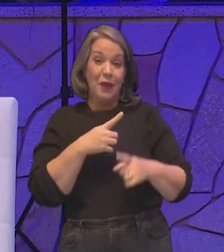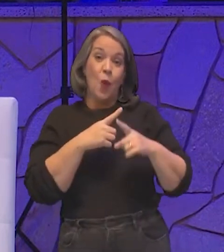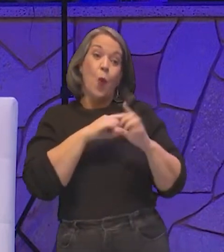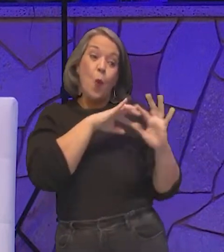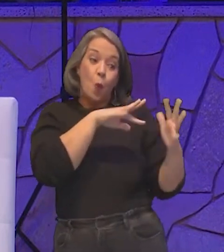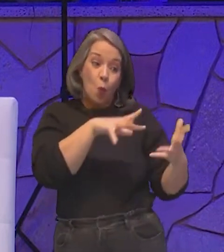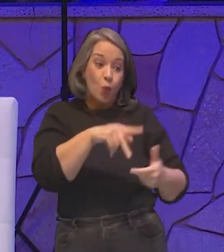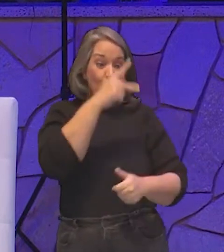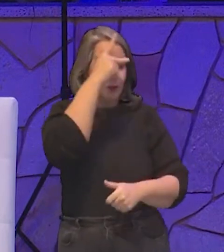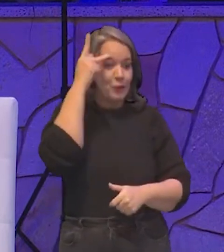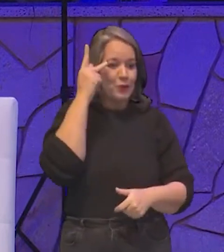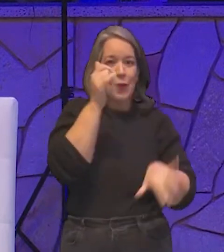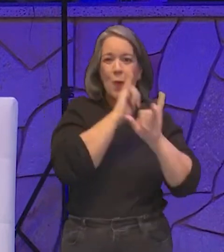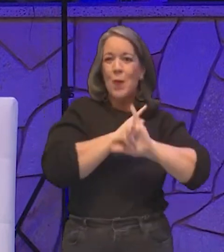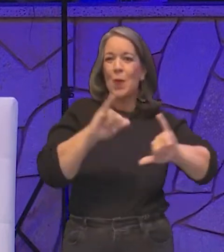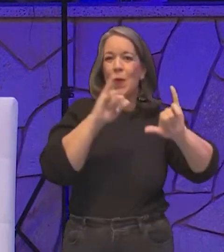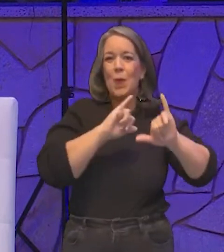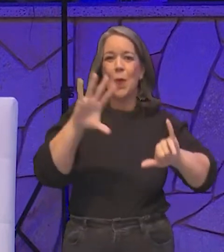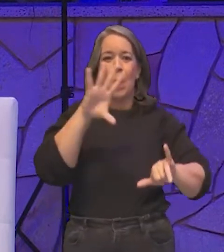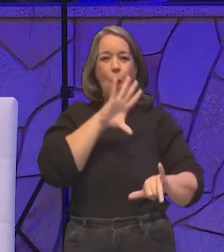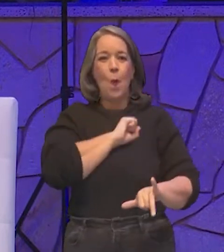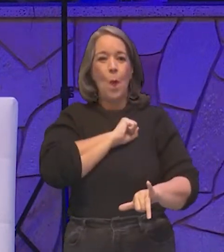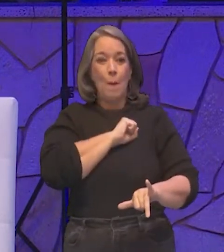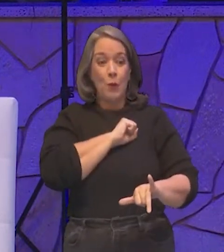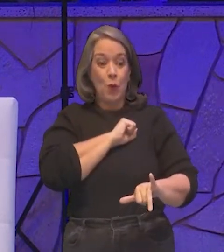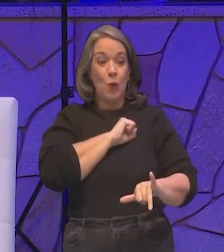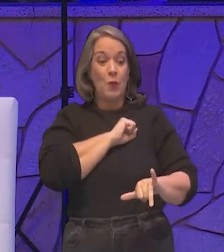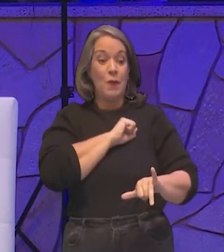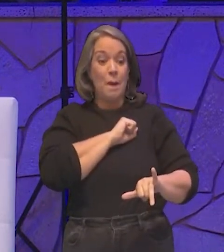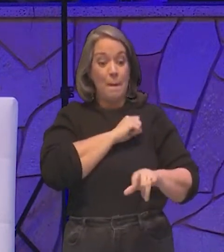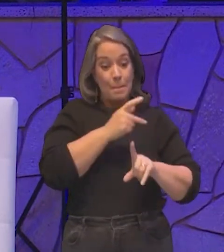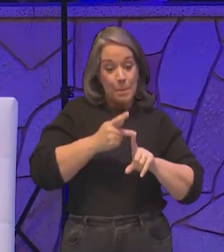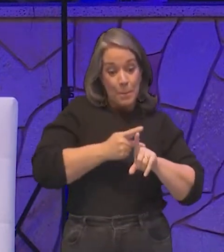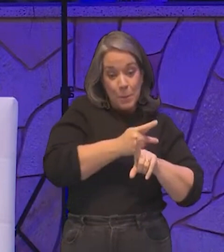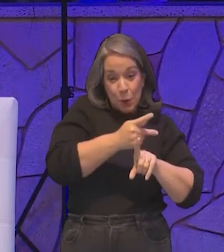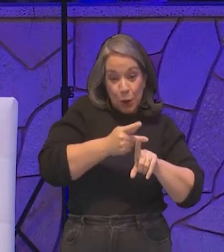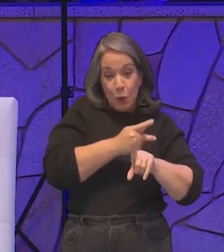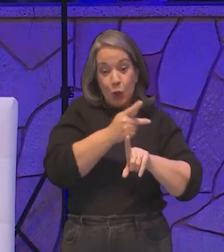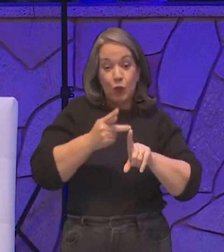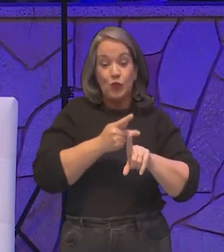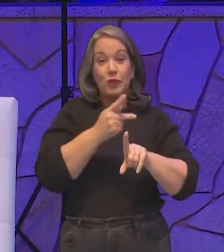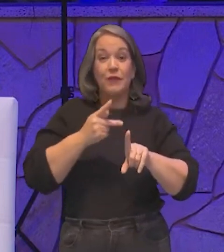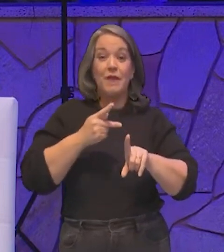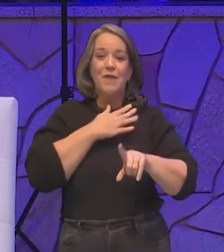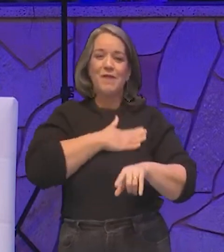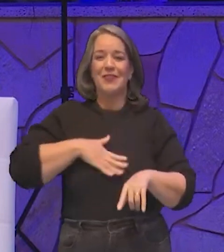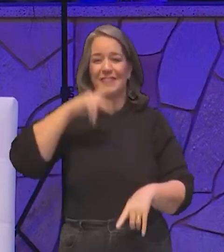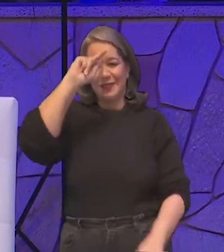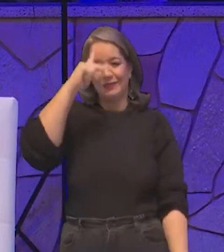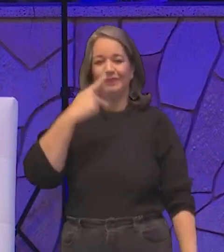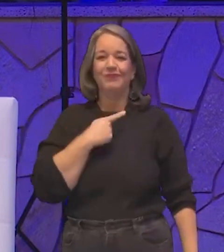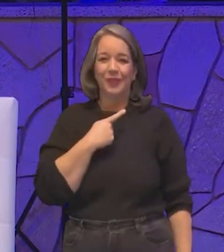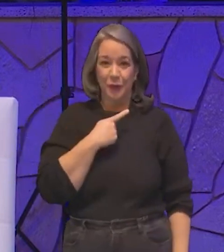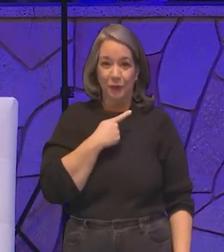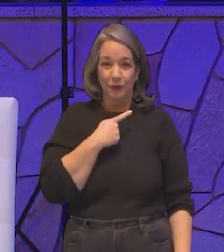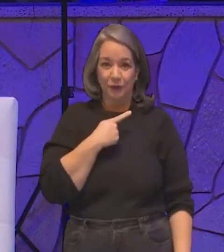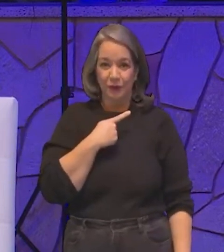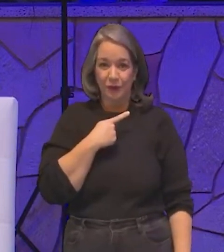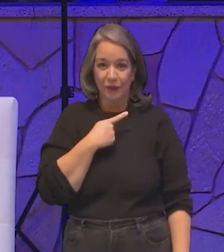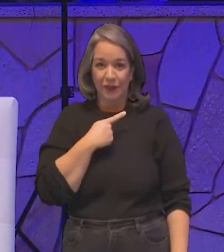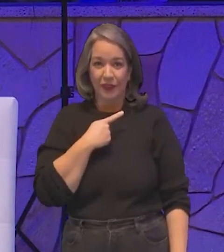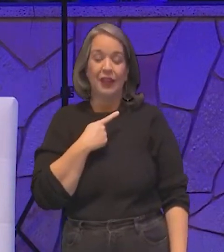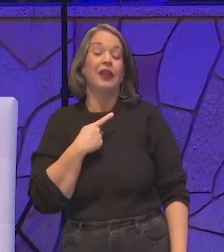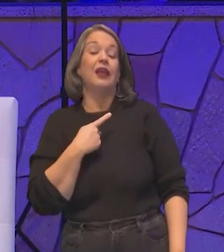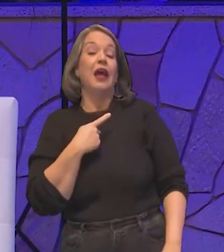que esse amor é olhando para o próximo, ou é olhando novamente para mim mesmo e para o que eu posso